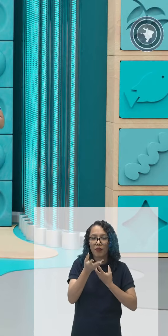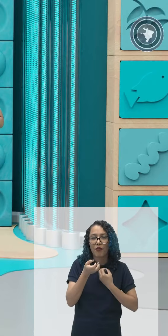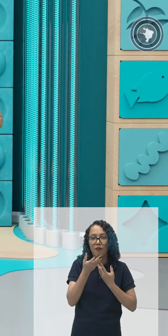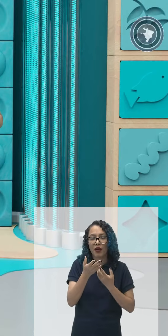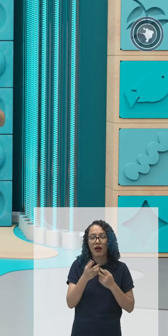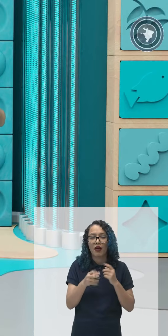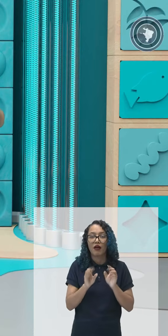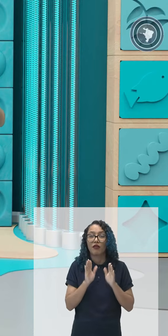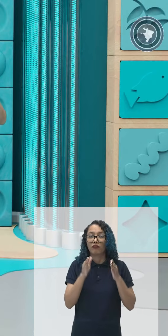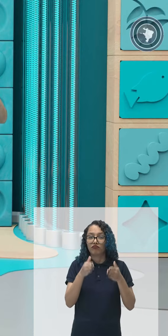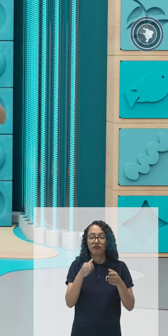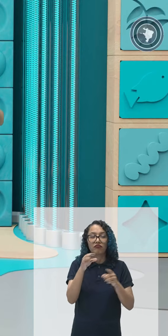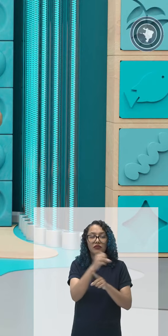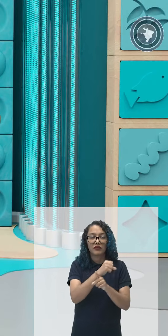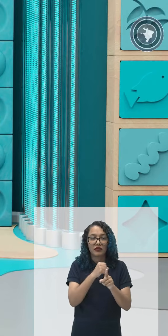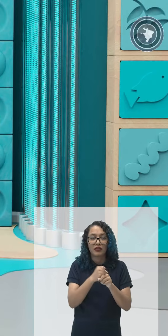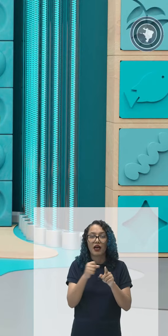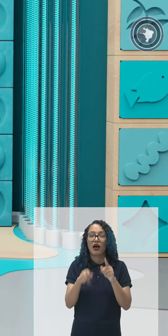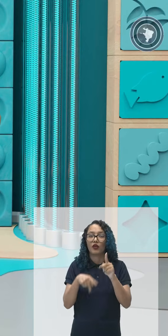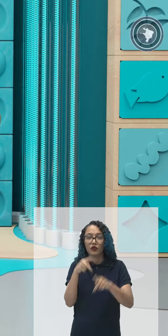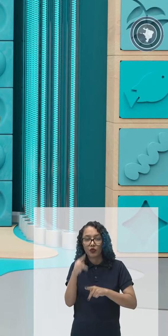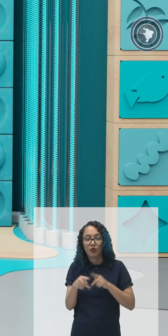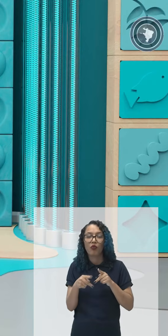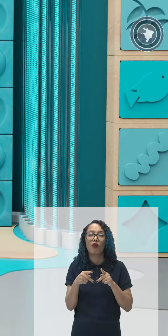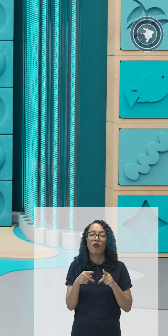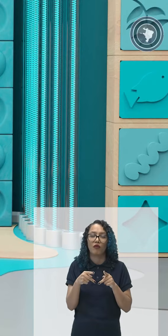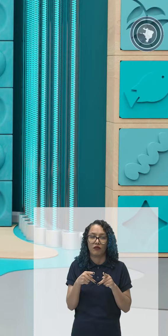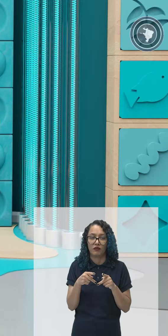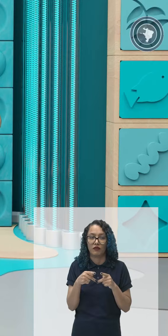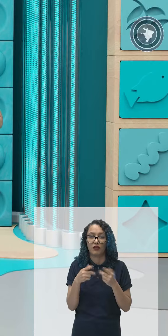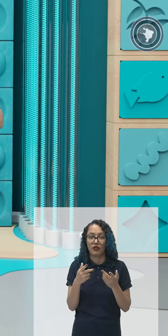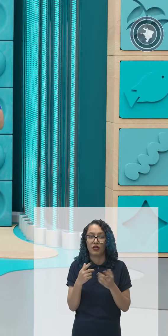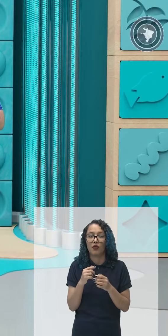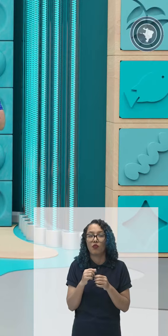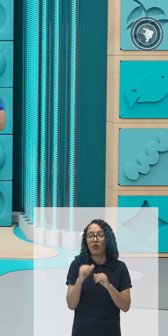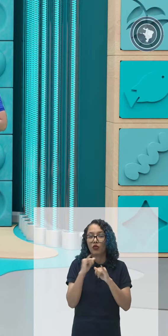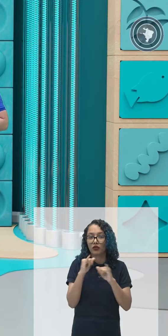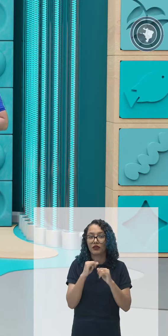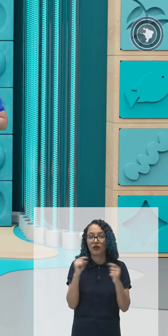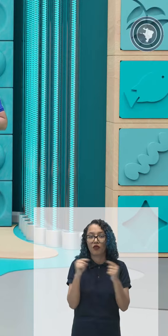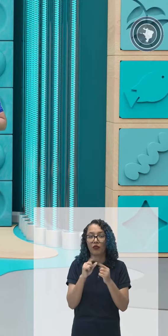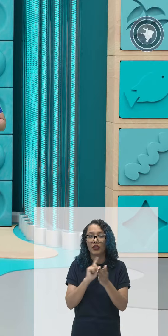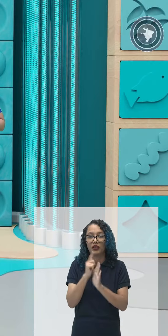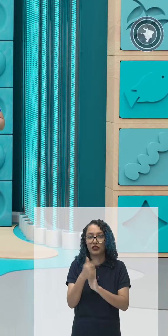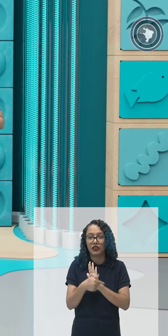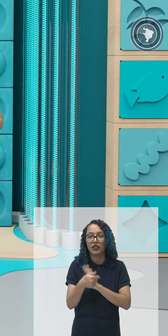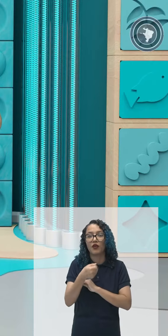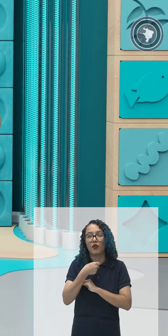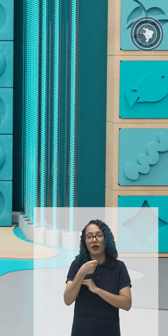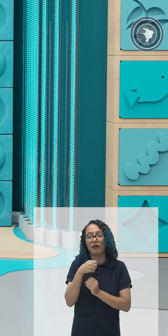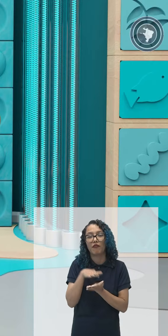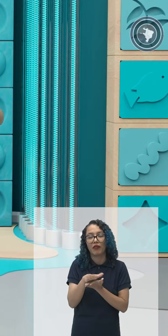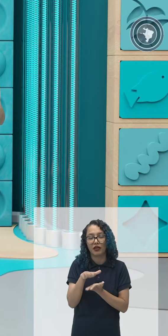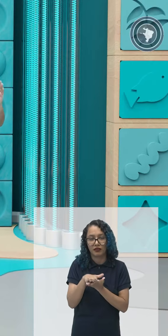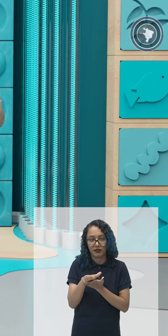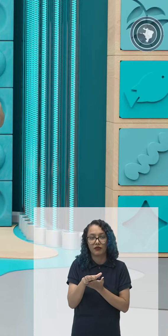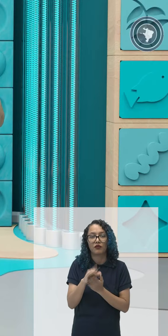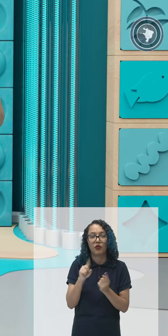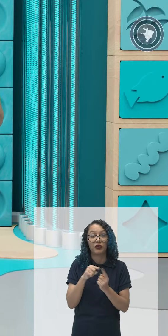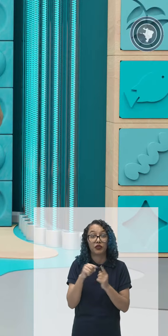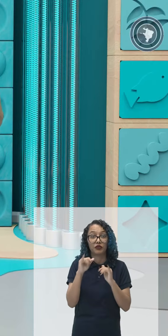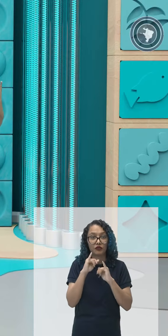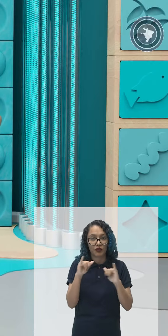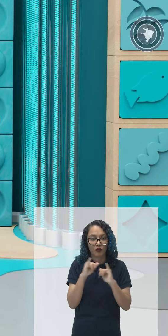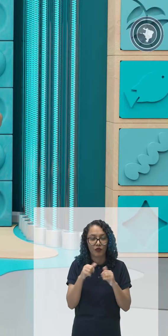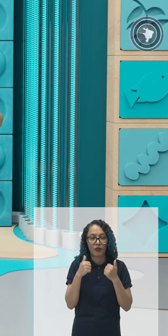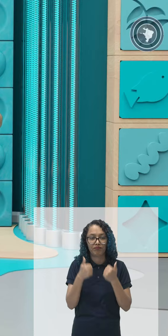as pessoas. Então, a notícia é um gênero textual de imprensa que tem essa função de informar. Agora, se